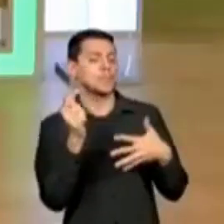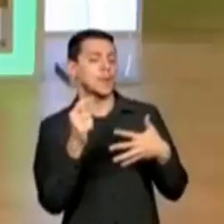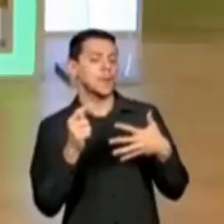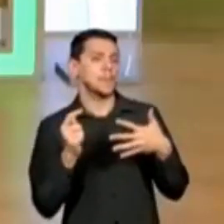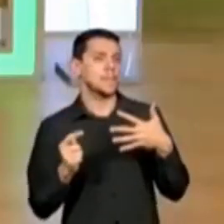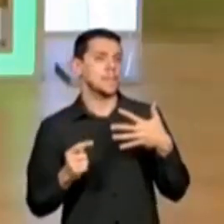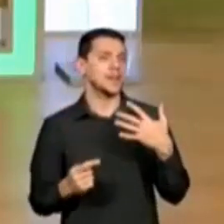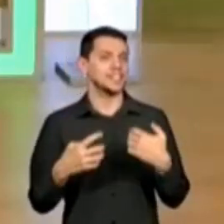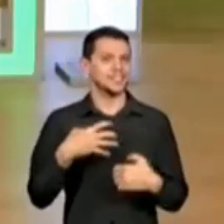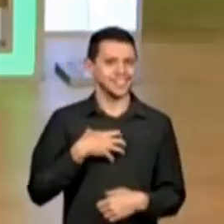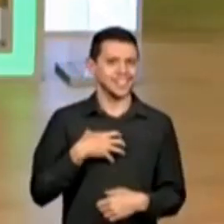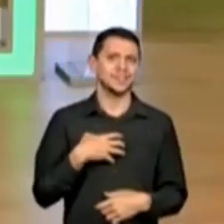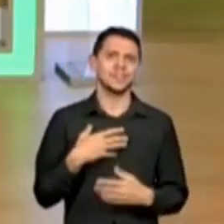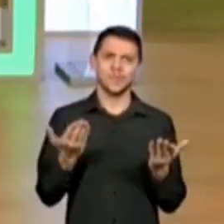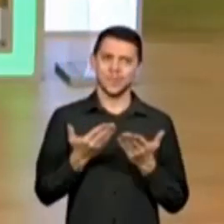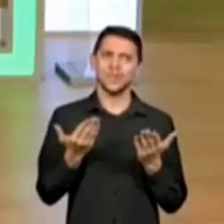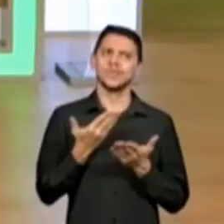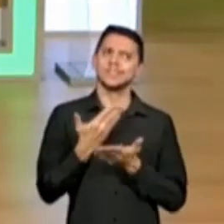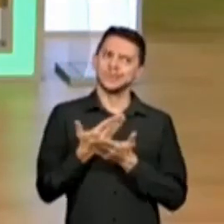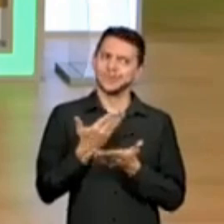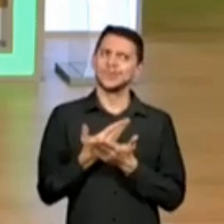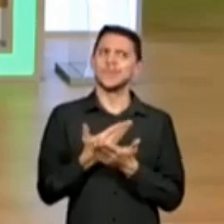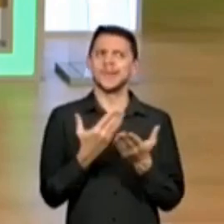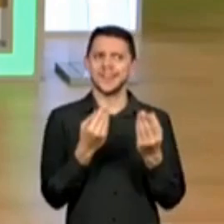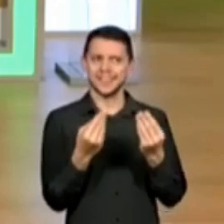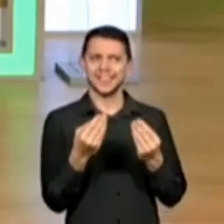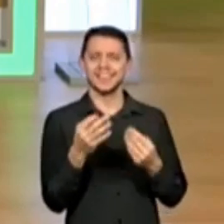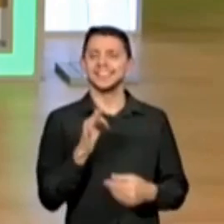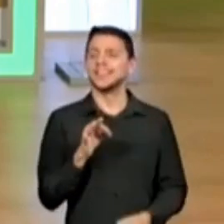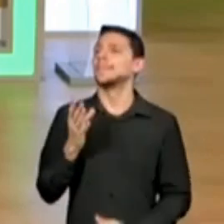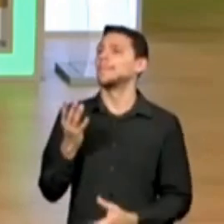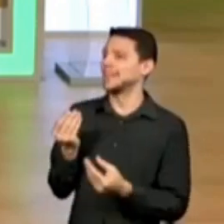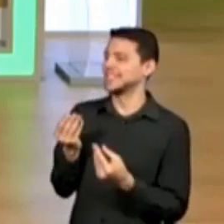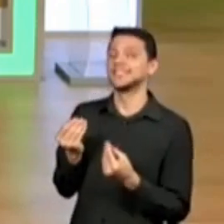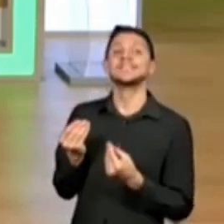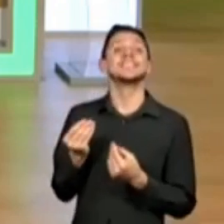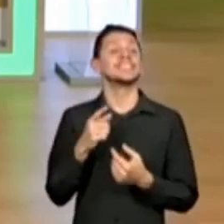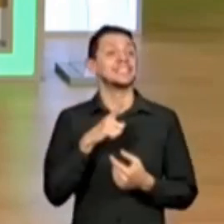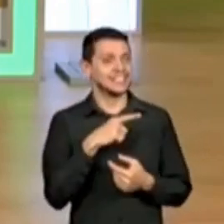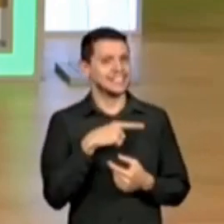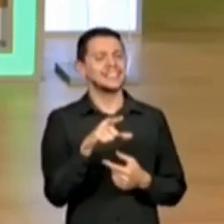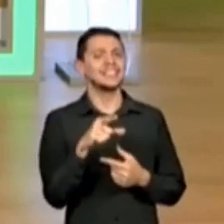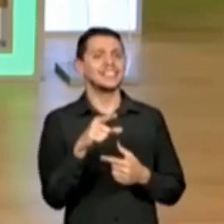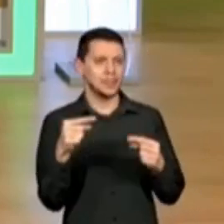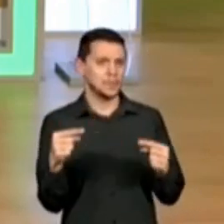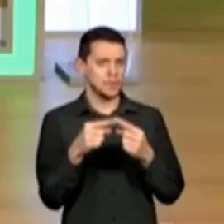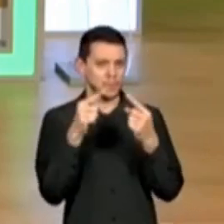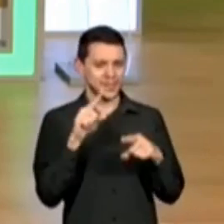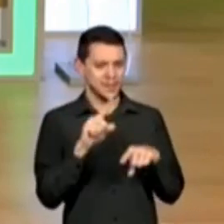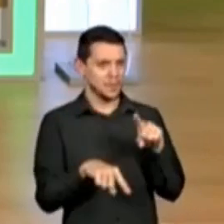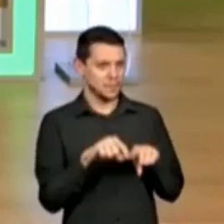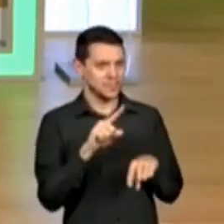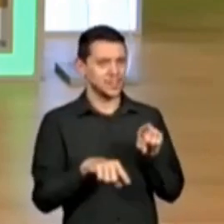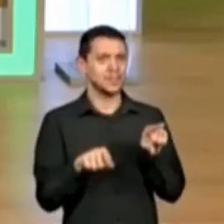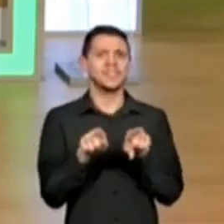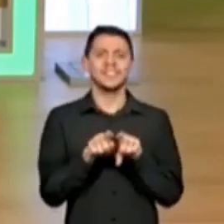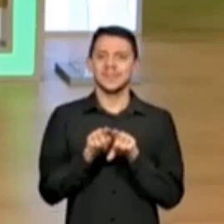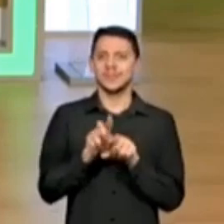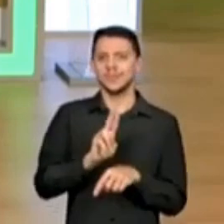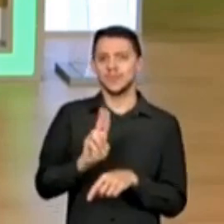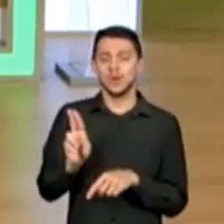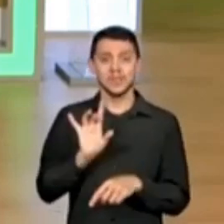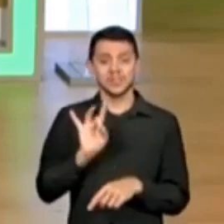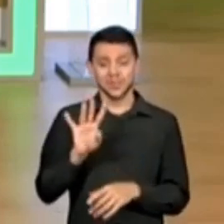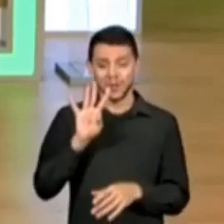olha quanta coisa a gente viu hoje. Muita coisa. Fora que a gente relacionou objetos ao seu nome. Isso tudo em uma